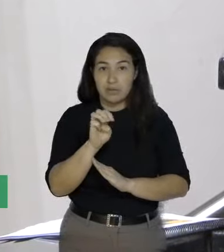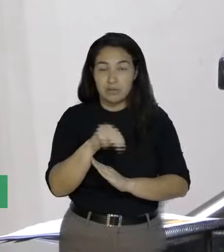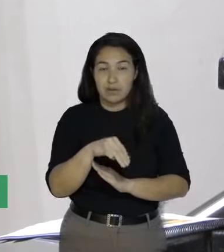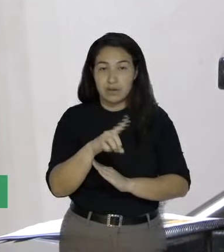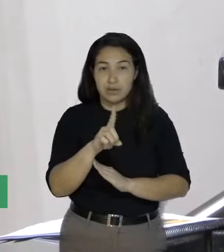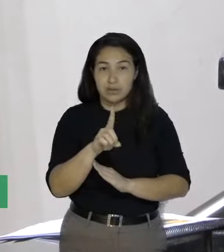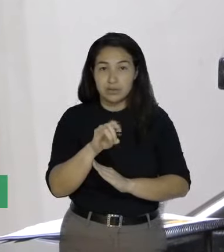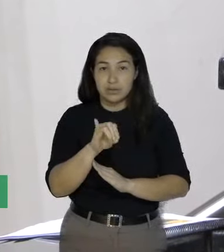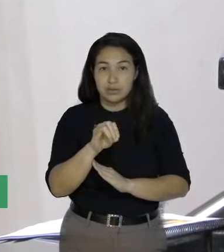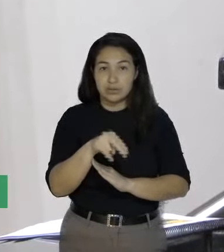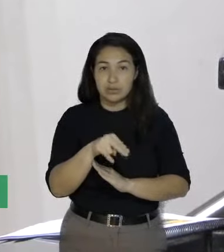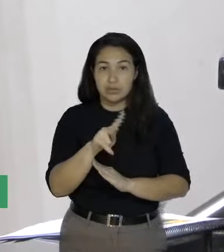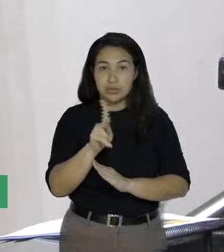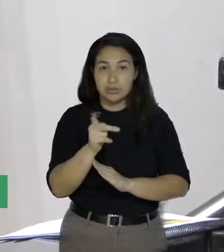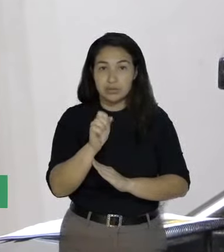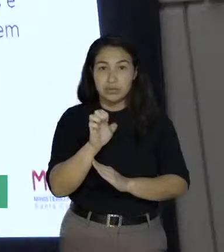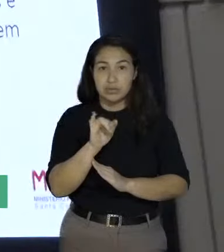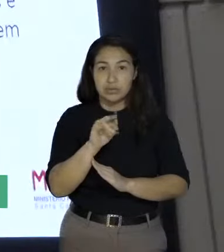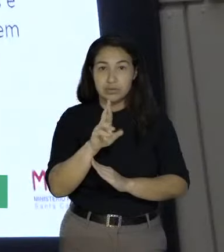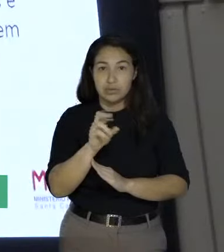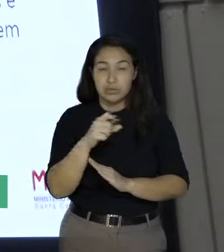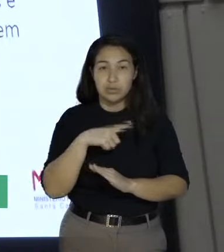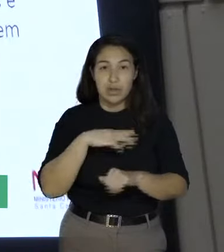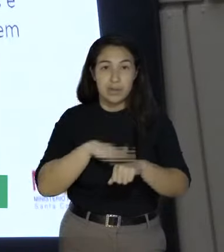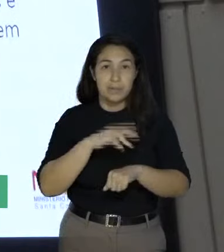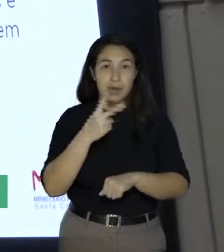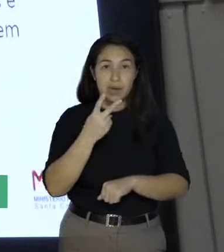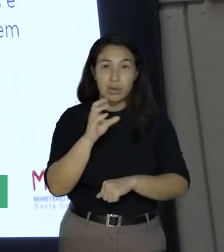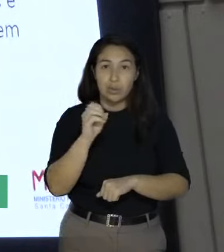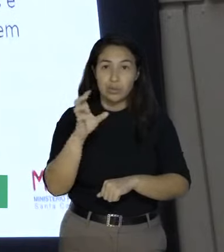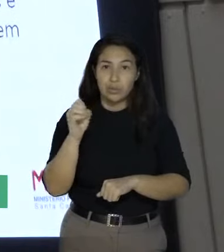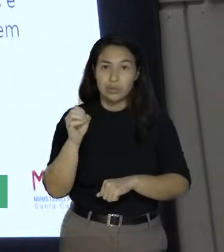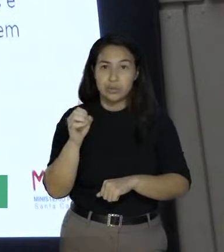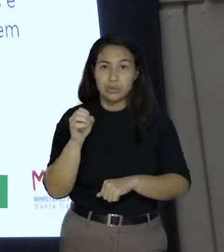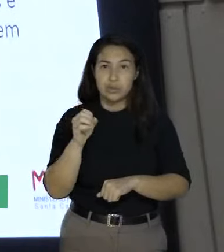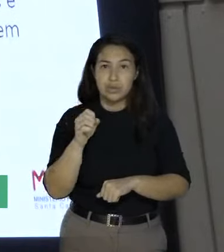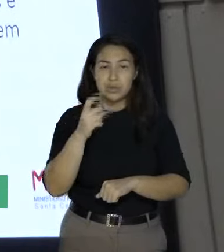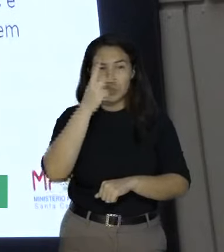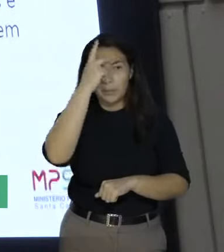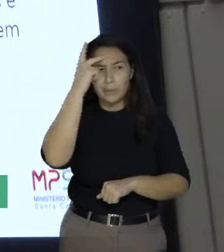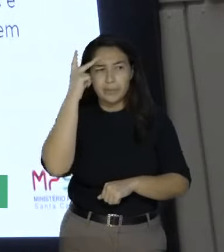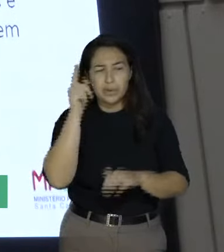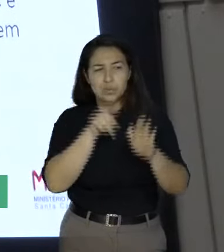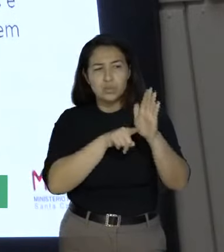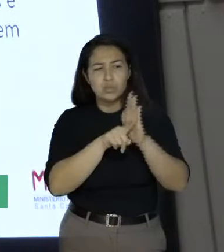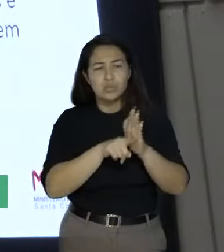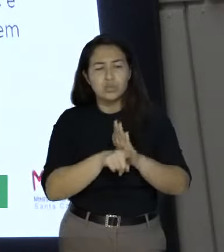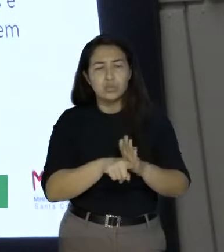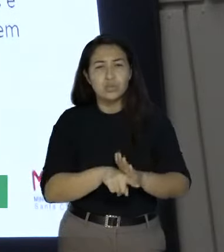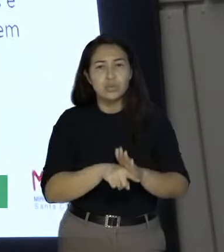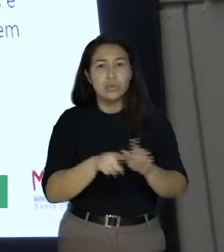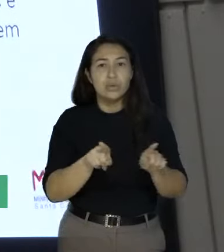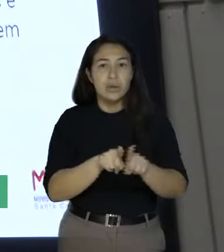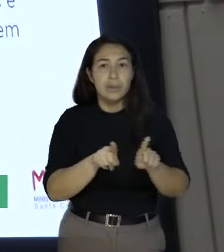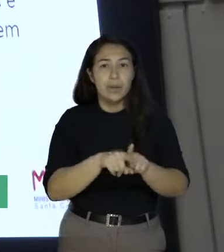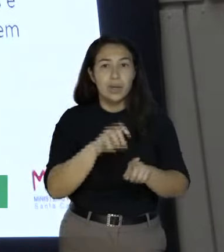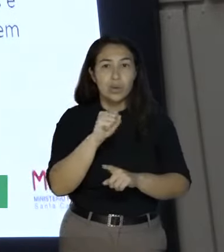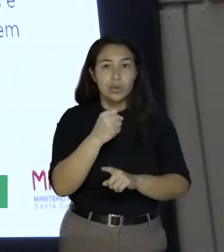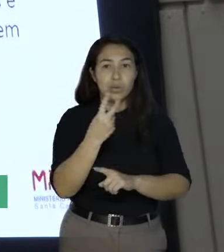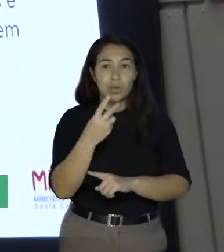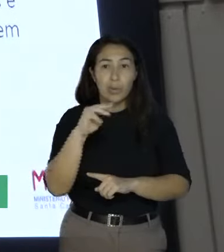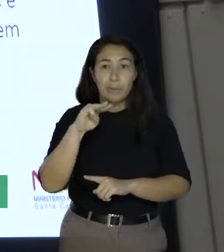tivemos mais de 200 alvos investigados e um total de 82 milhões de ativos